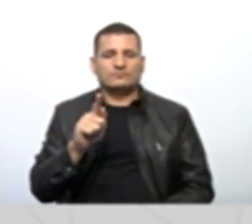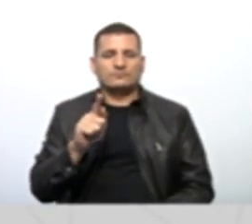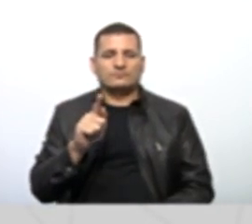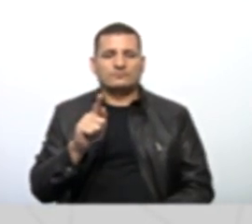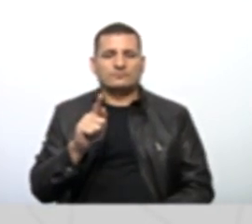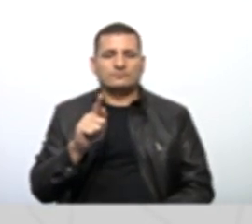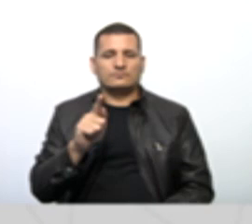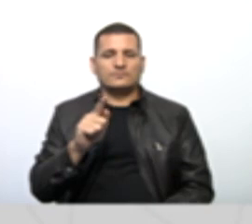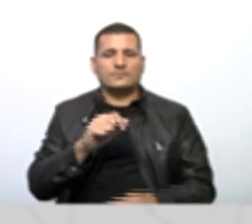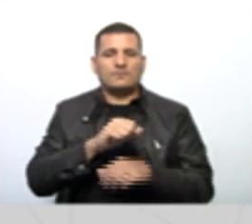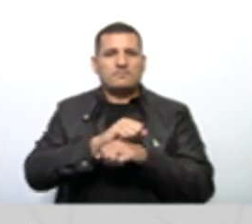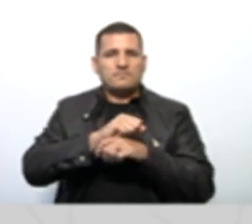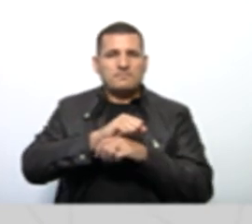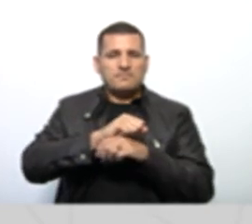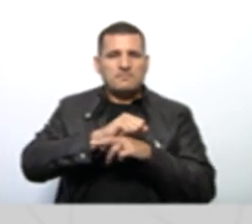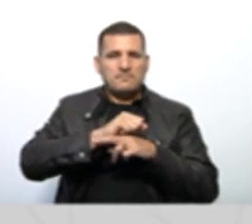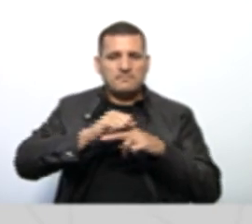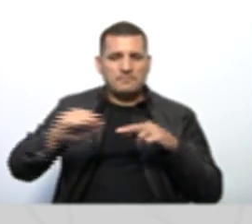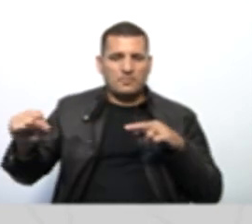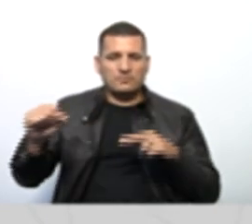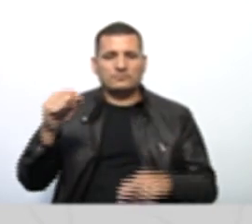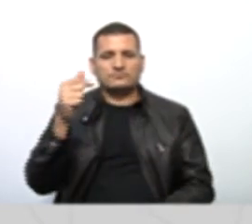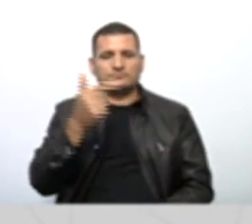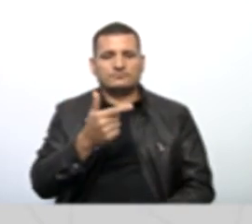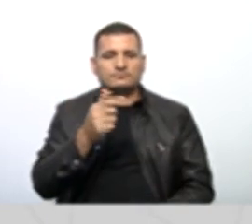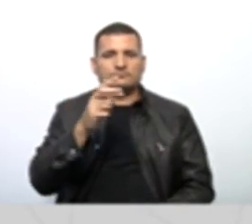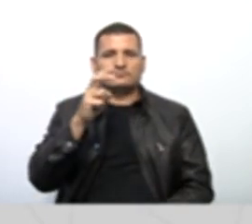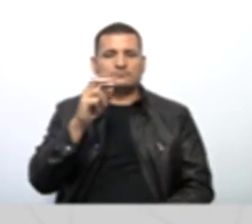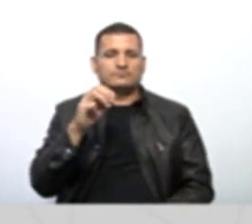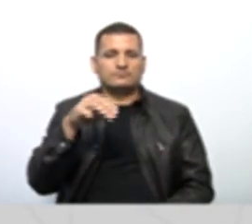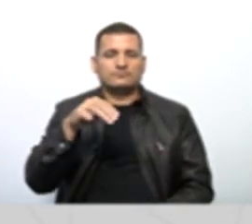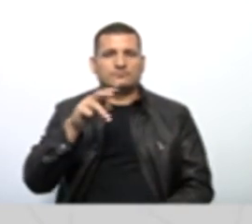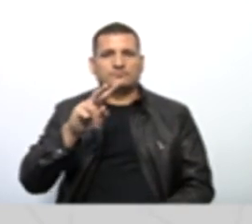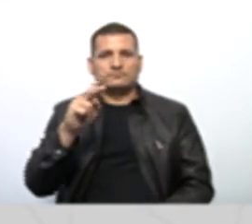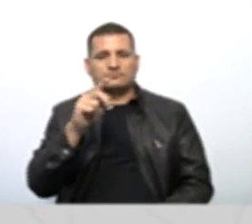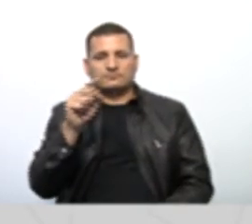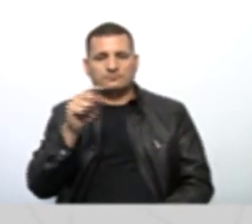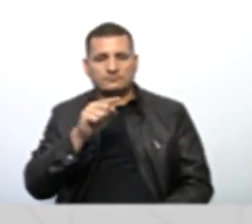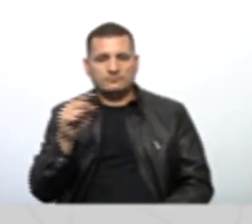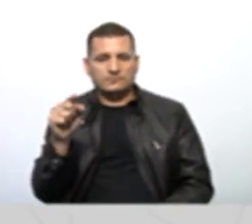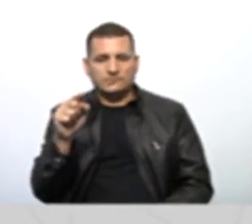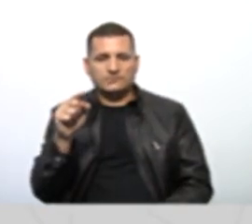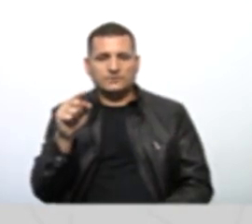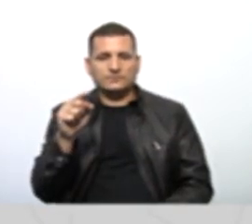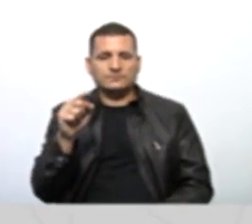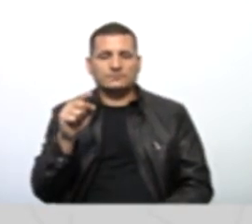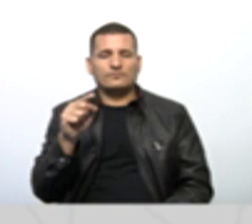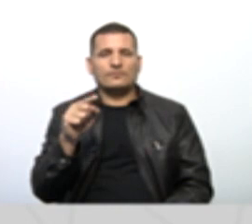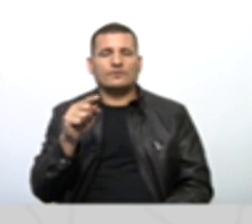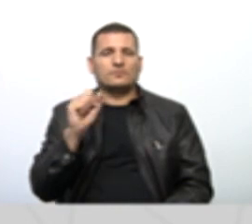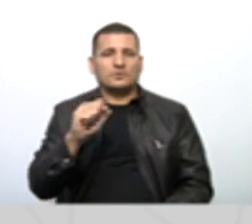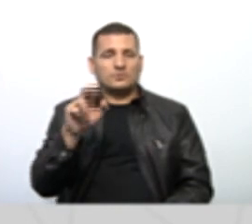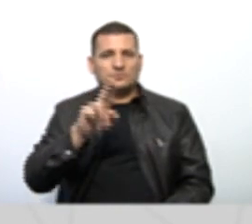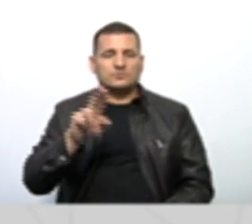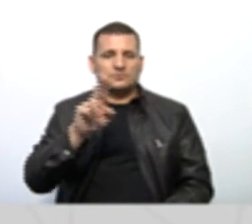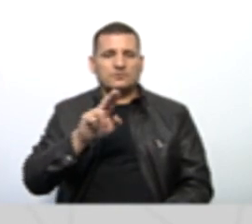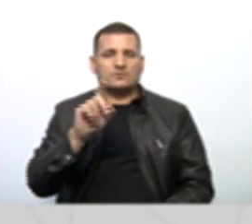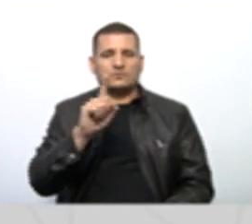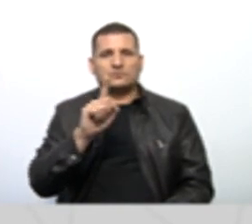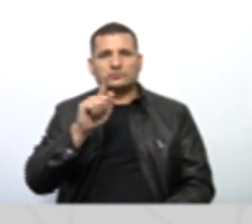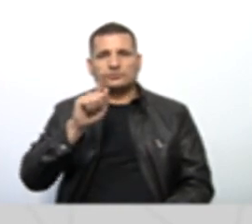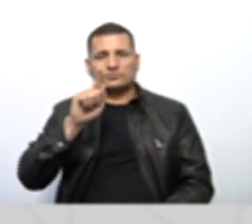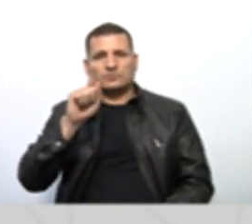redes e pode ser usado em rede gigabit ethernet com velocidade de 1 gigabit